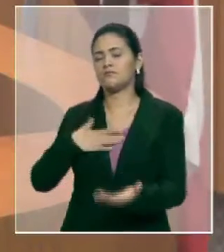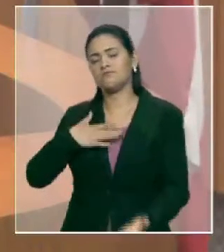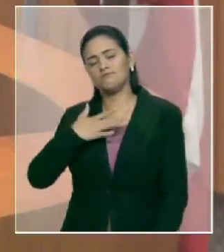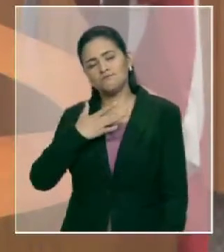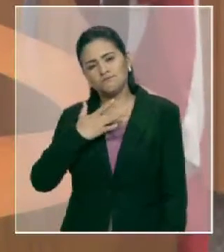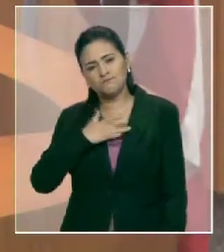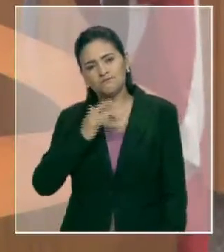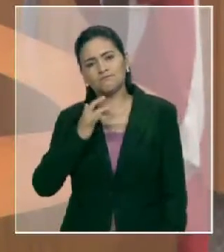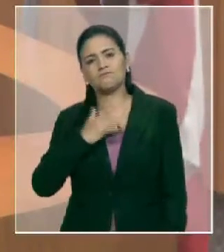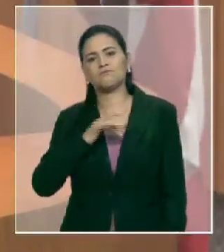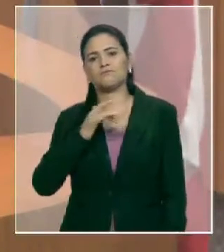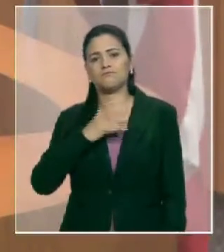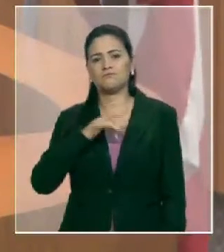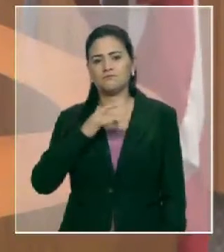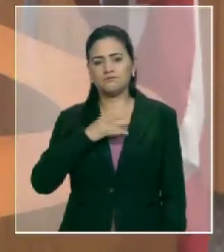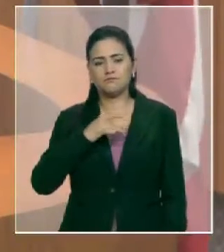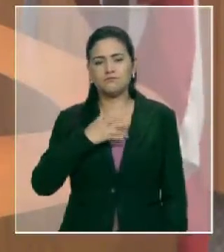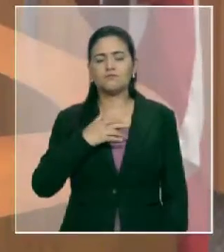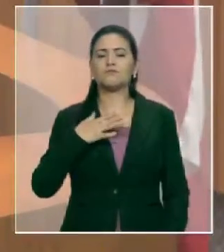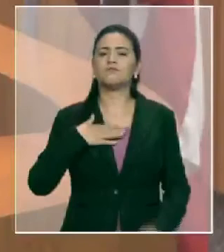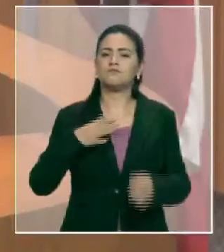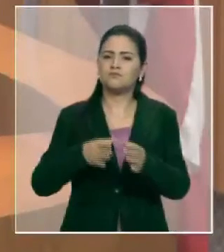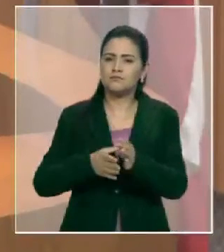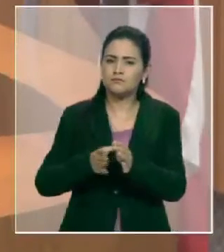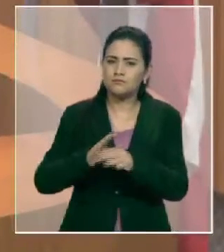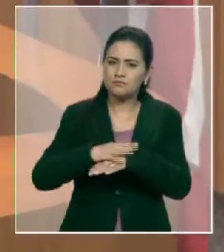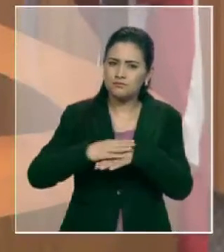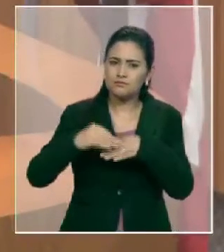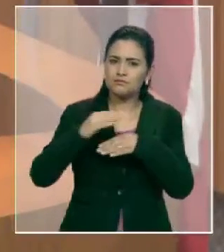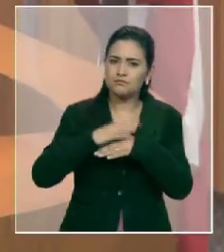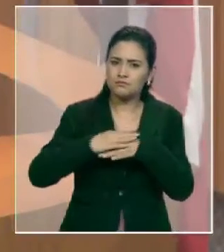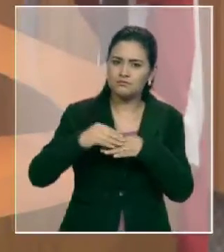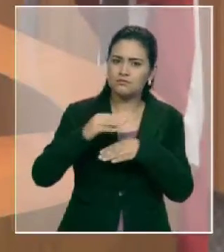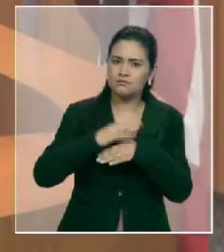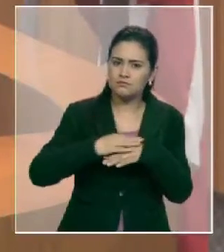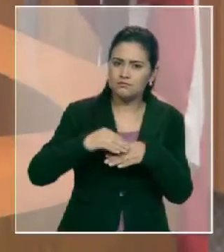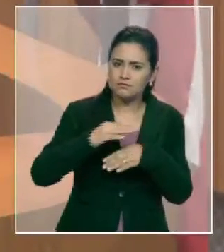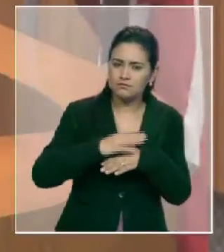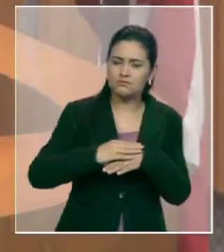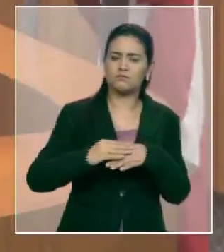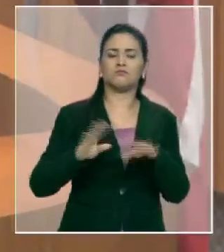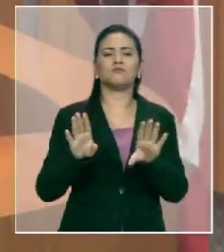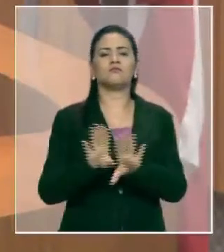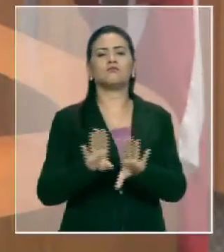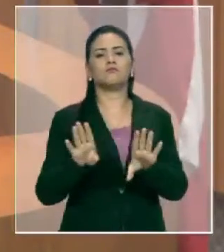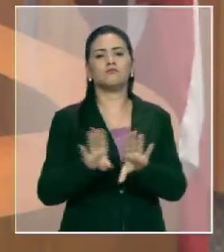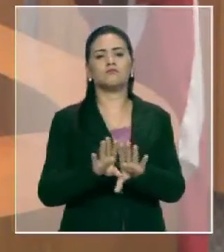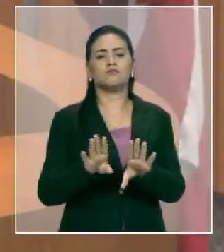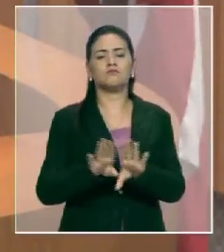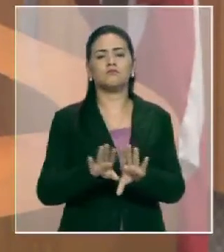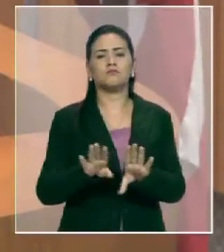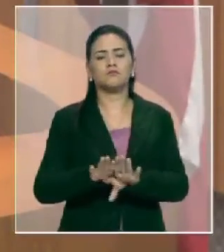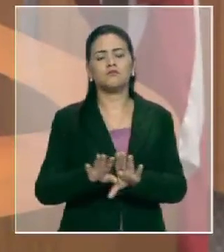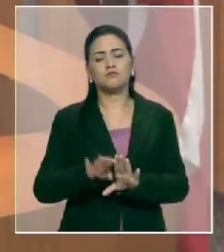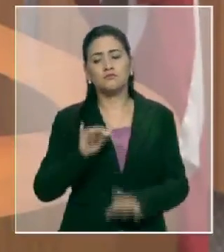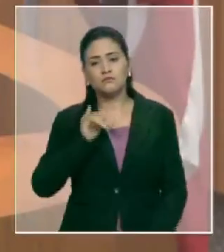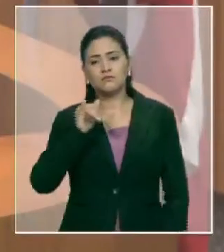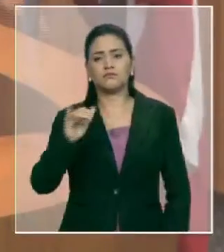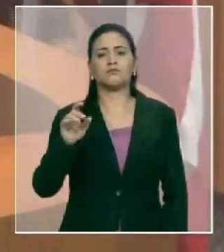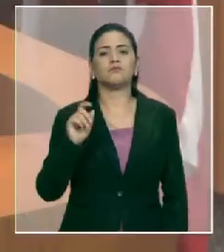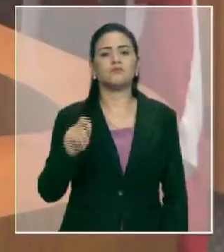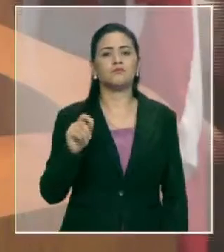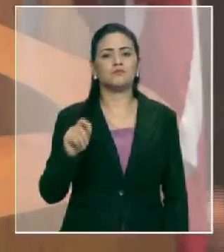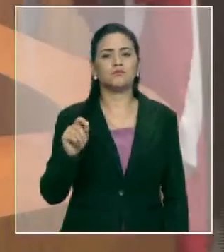aqui o meu carinho e deixo também uma mensagem de que certamente